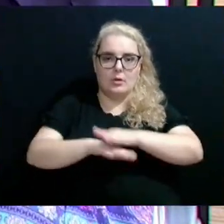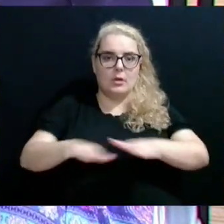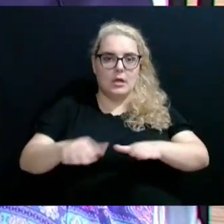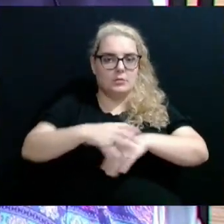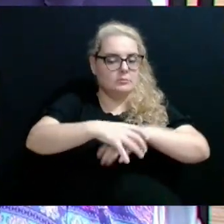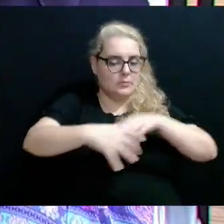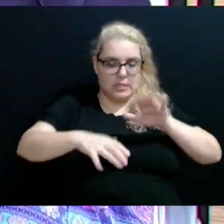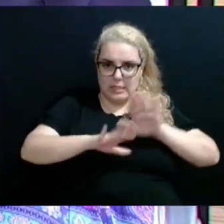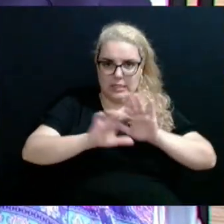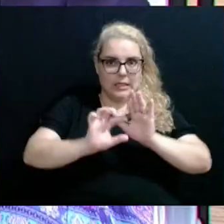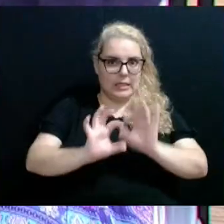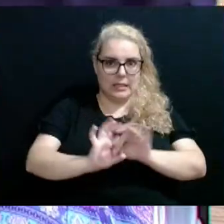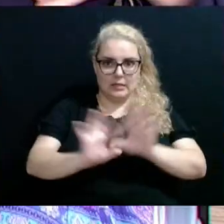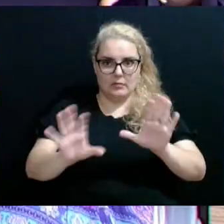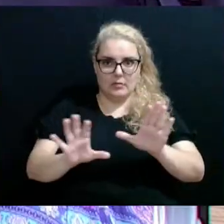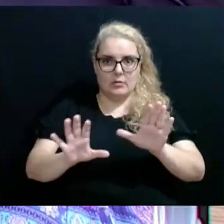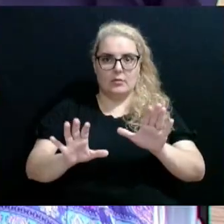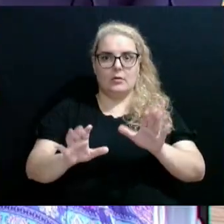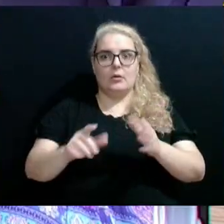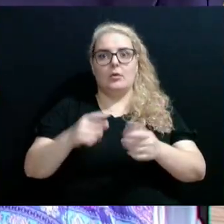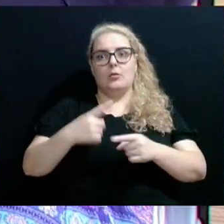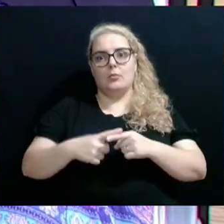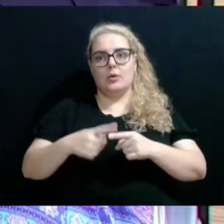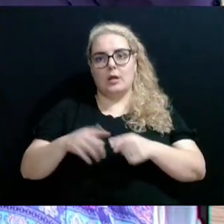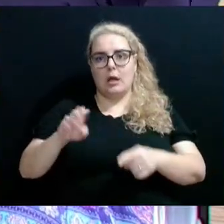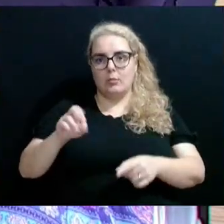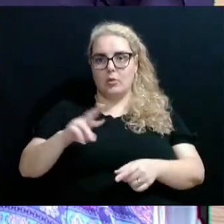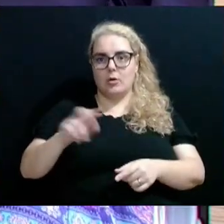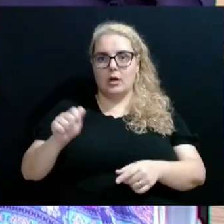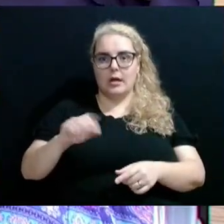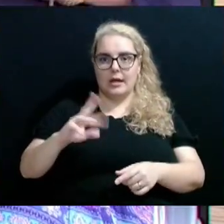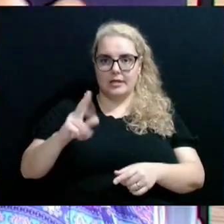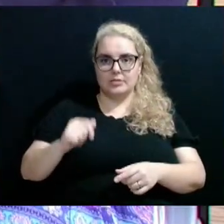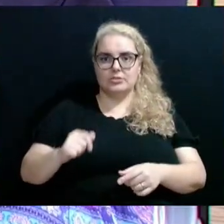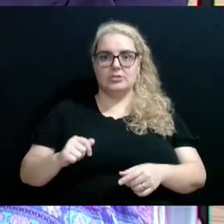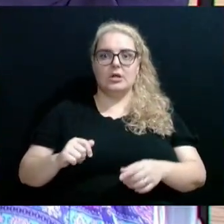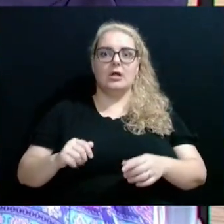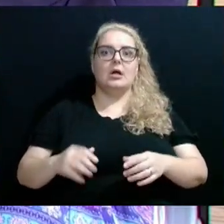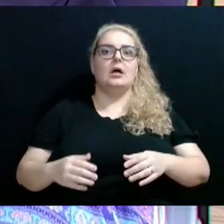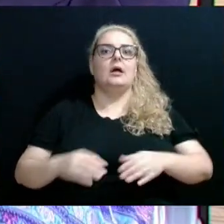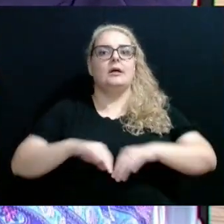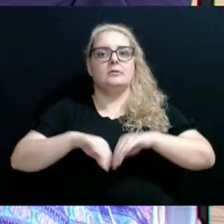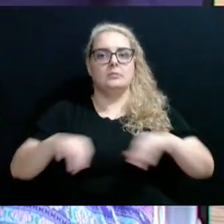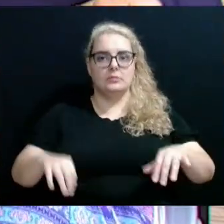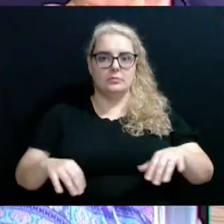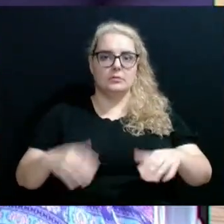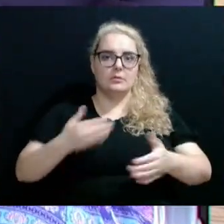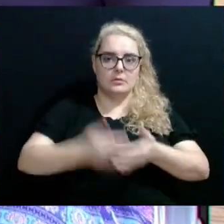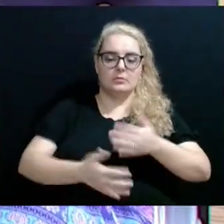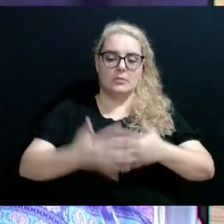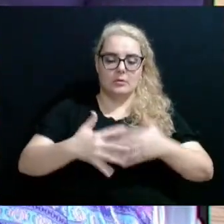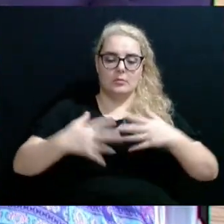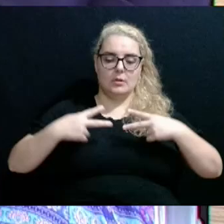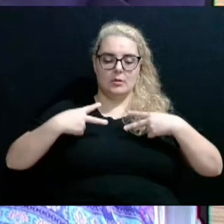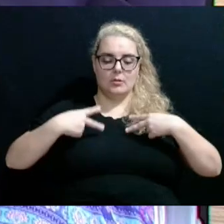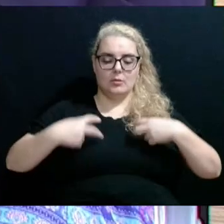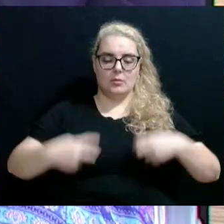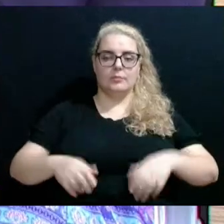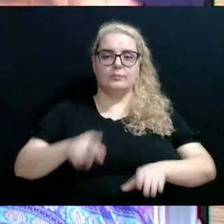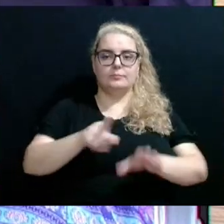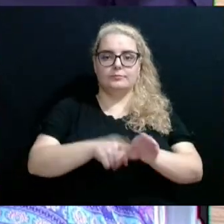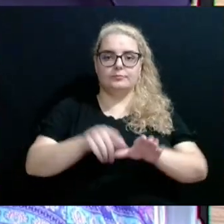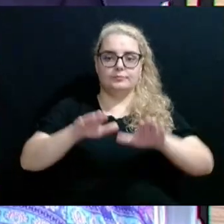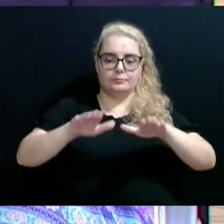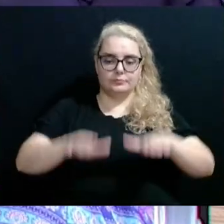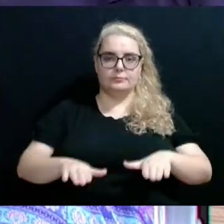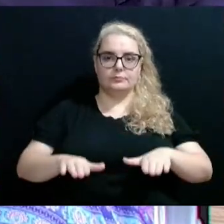porque a borracha ela é isolante, a gente atrapalha esse movimento de percepção do corpo, tá? Então você vai pôr seu pezinho no chão, sentar